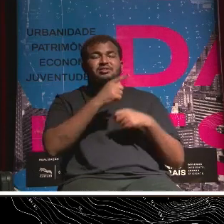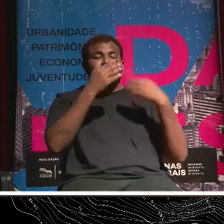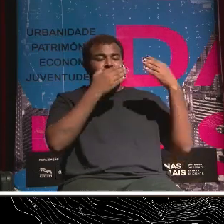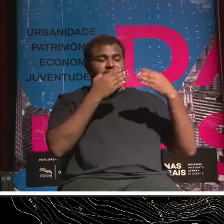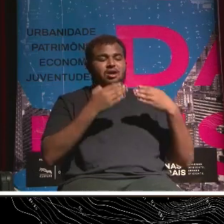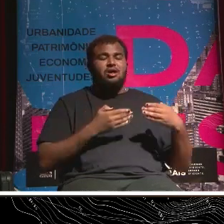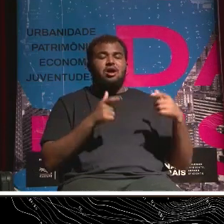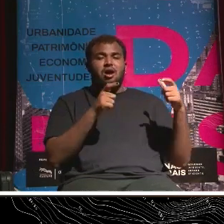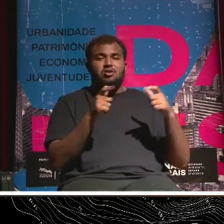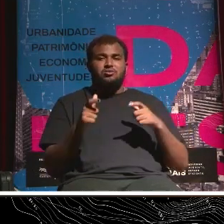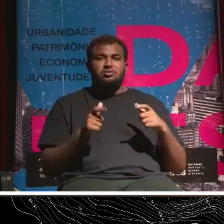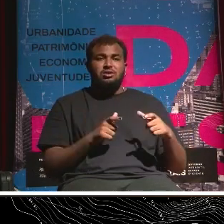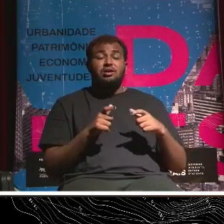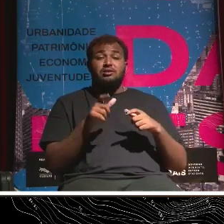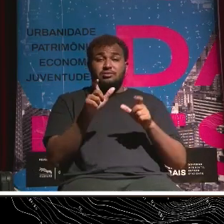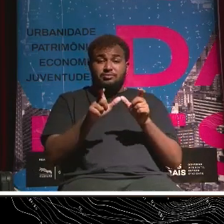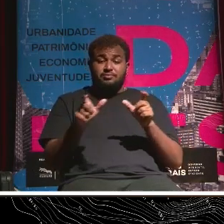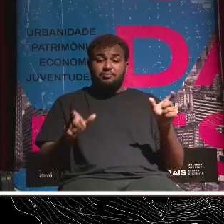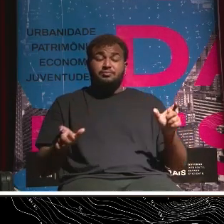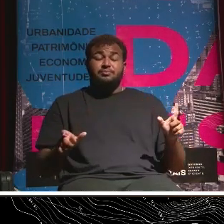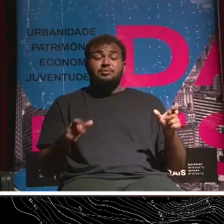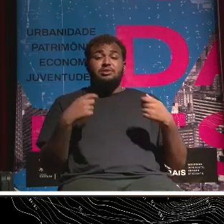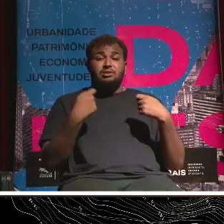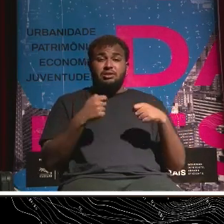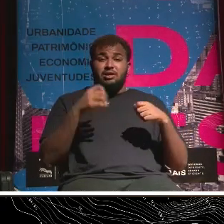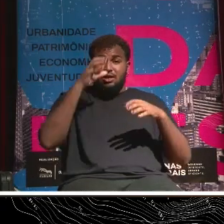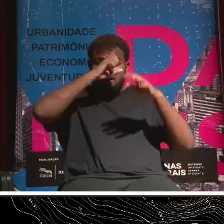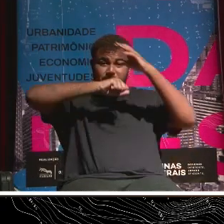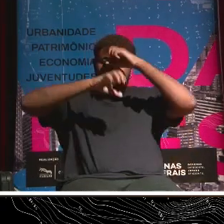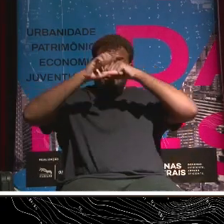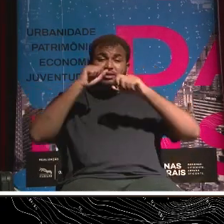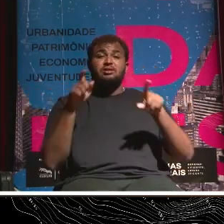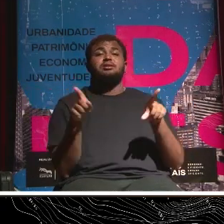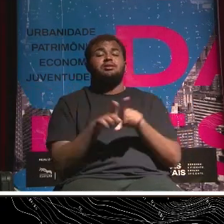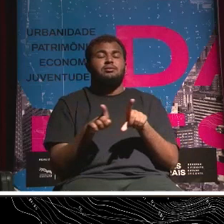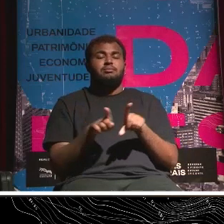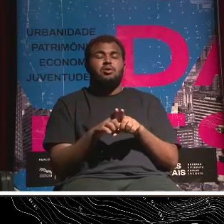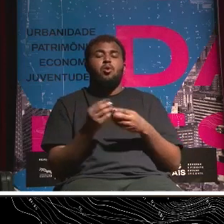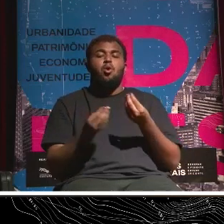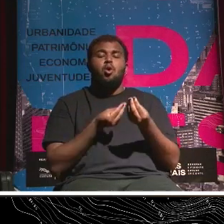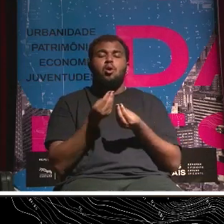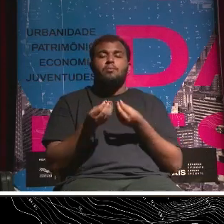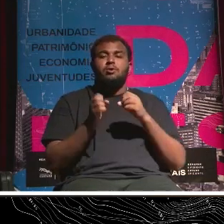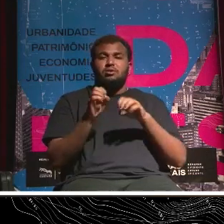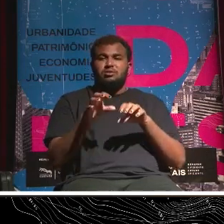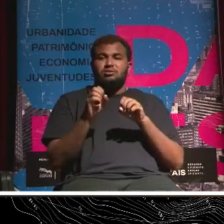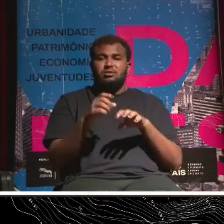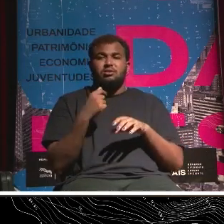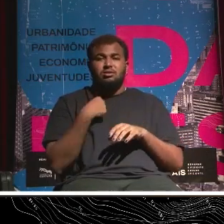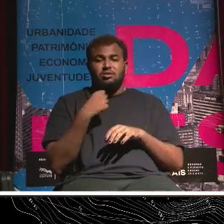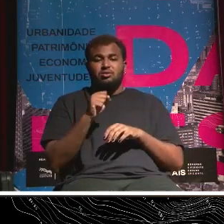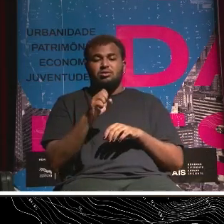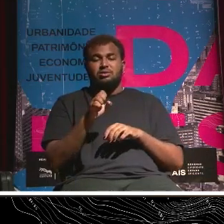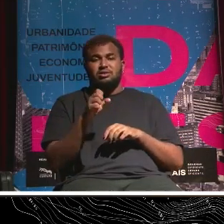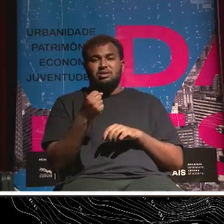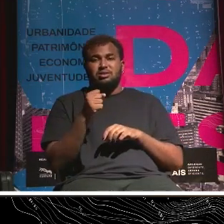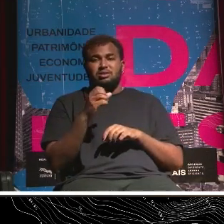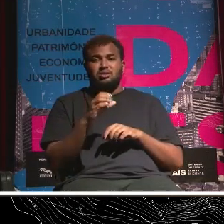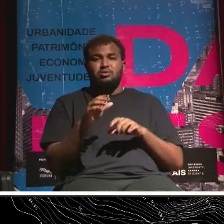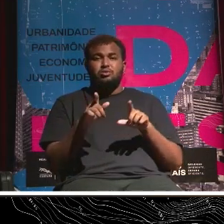esses lugares e essas pessoas precisam aprender também, então, como ensinar. Trabalho no SESC com juventudes